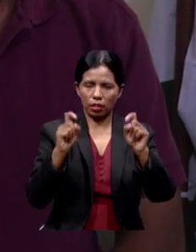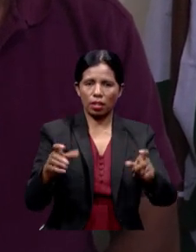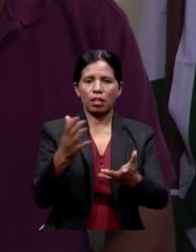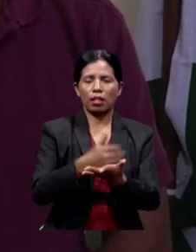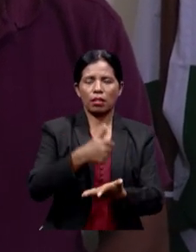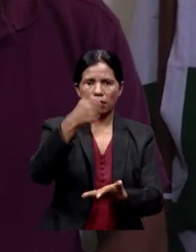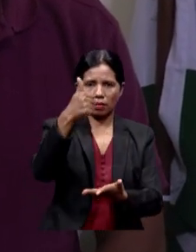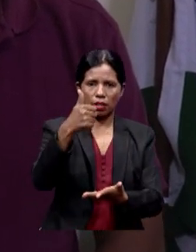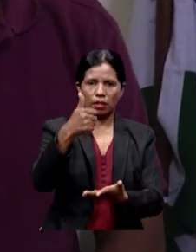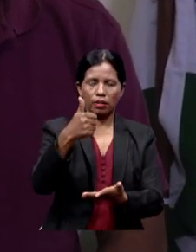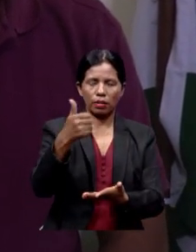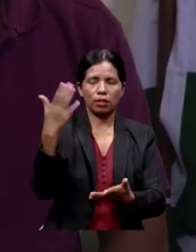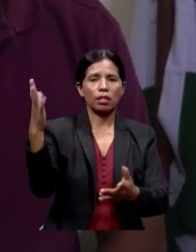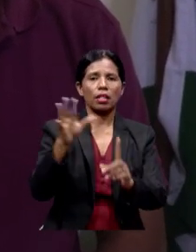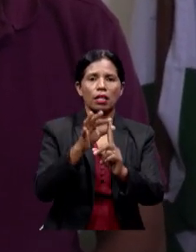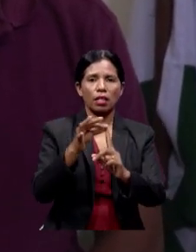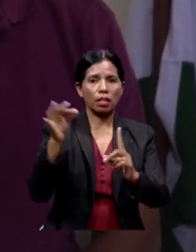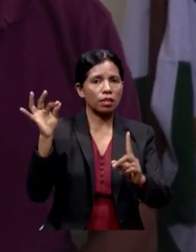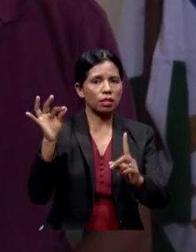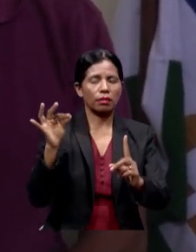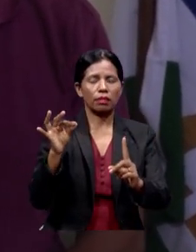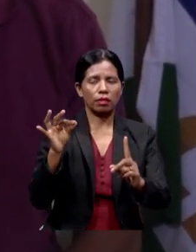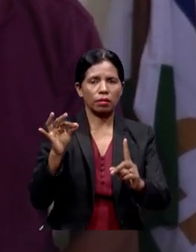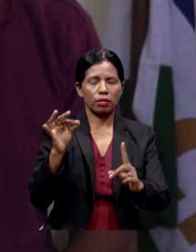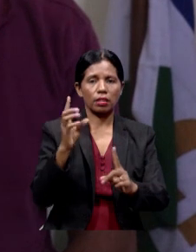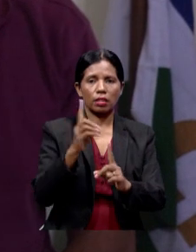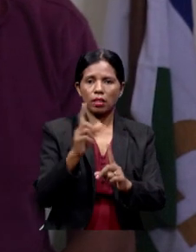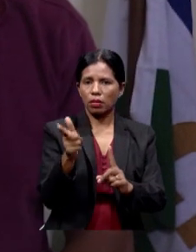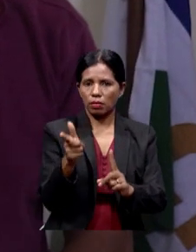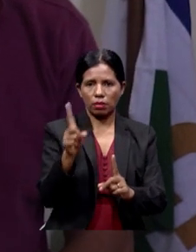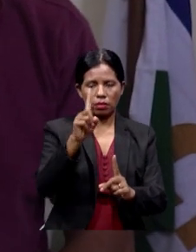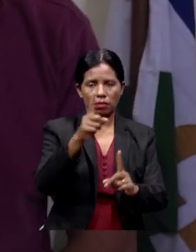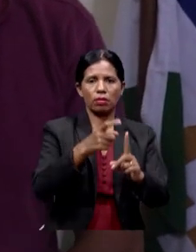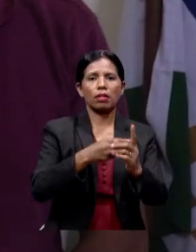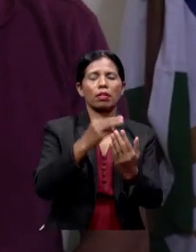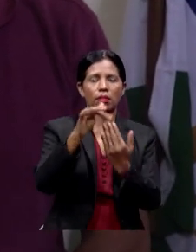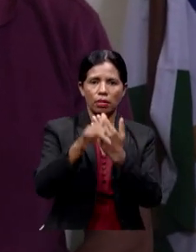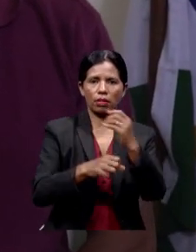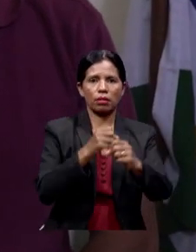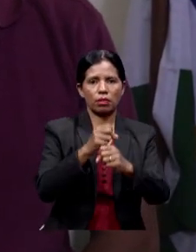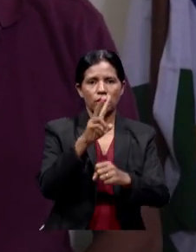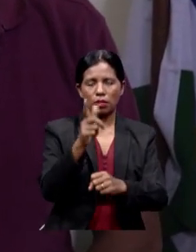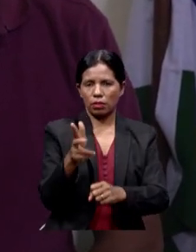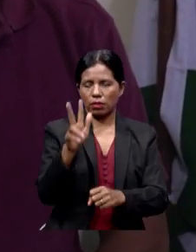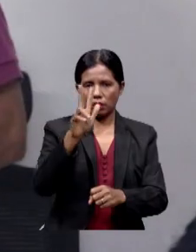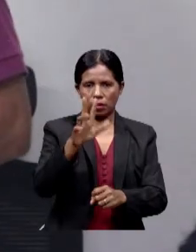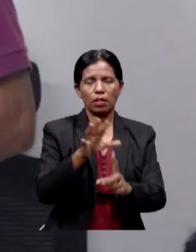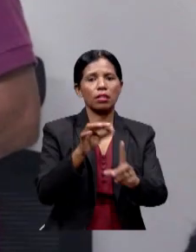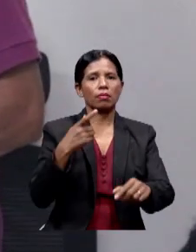menanduni iha eleição iha 21 de maio 2023 eleição